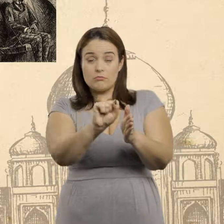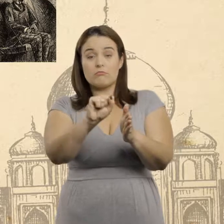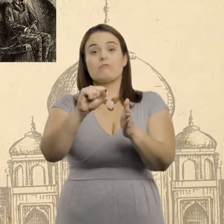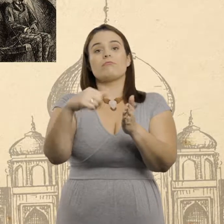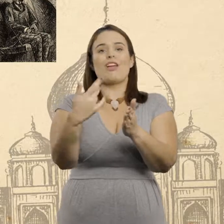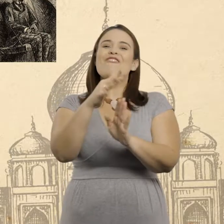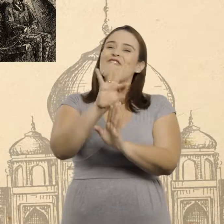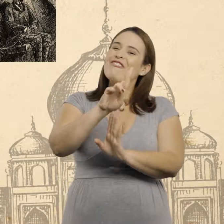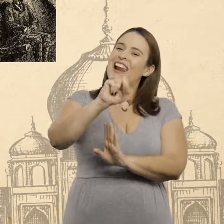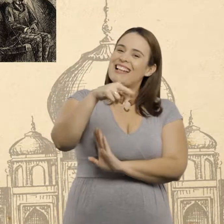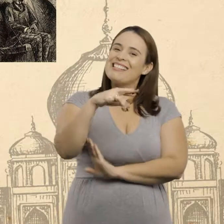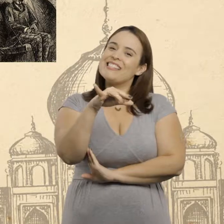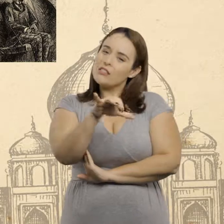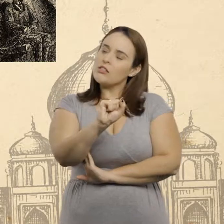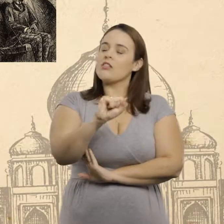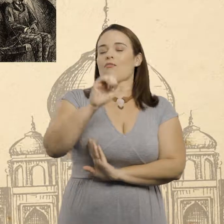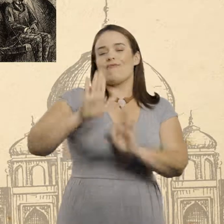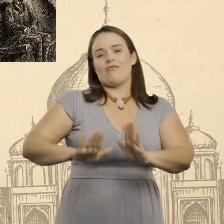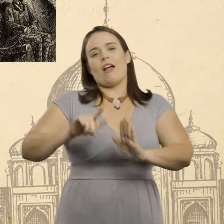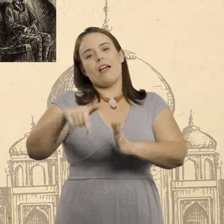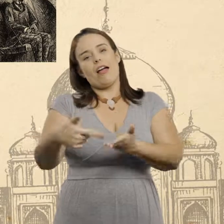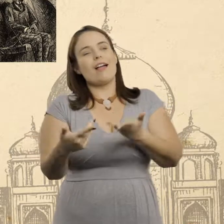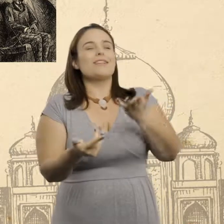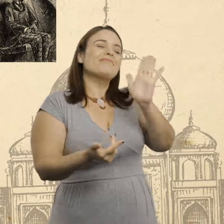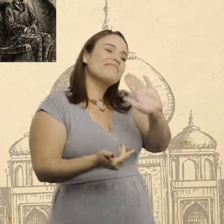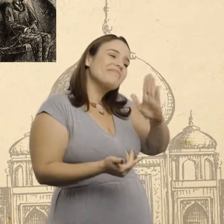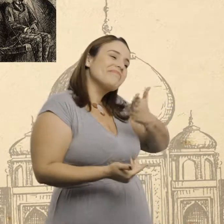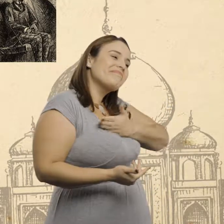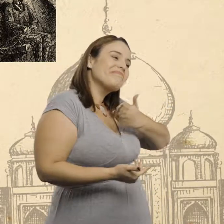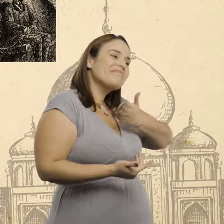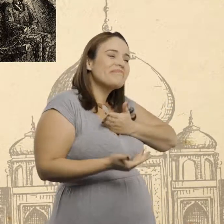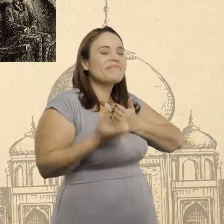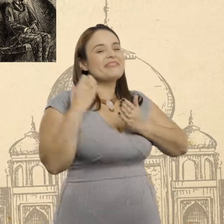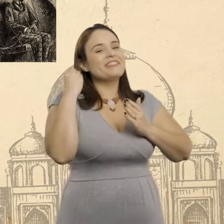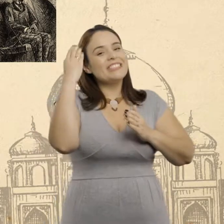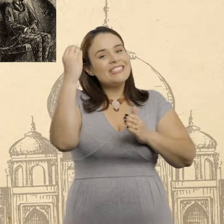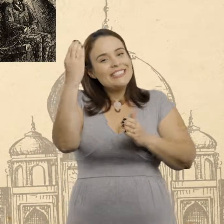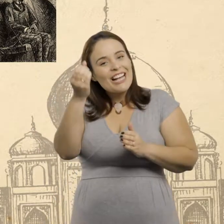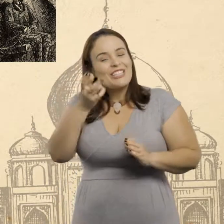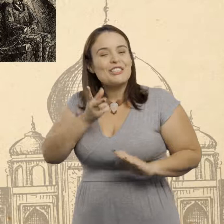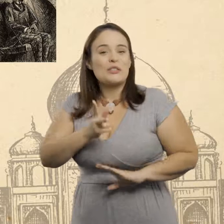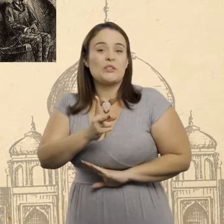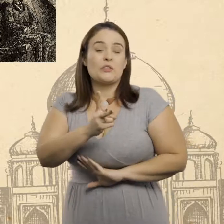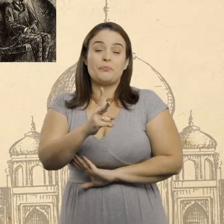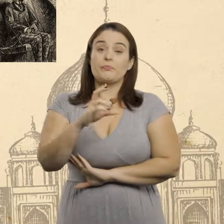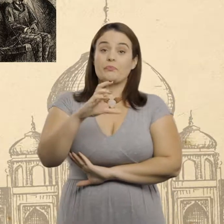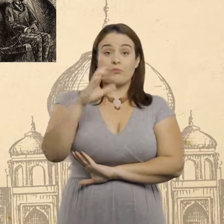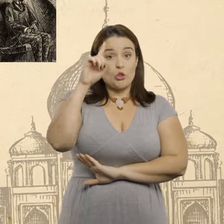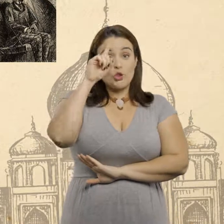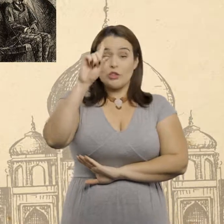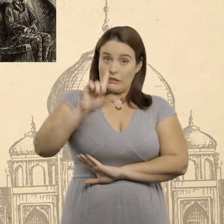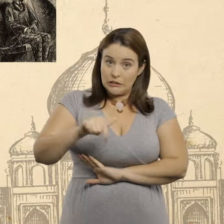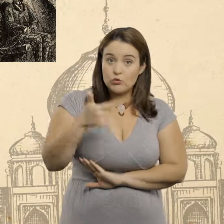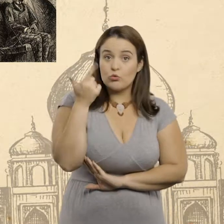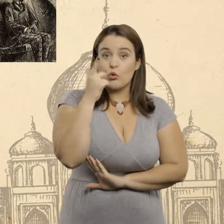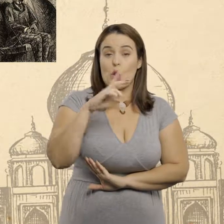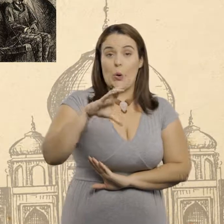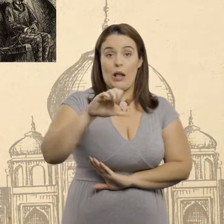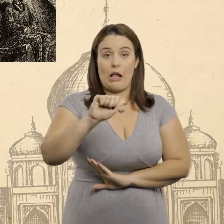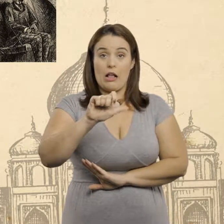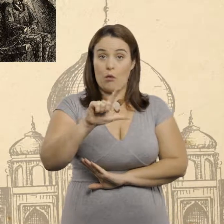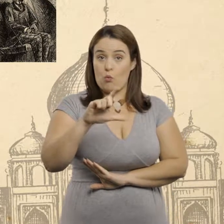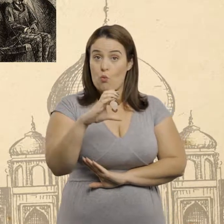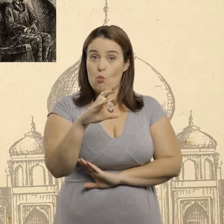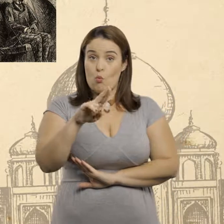Francis Cromarty ficaria nessa cidade. Todos se despediram do amigo e seguiram viagem. Eles chegaram em Calcutá no